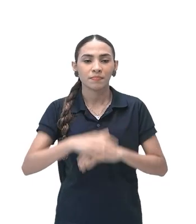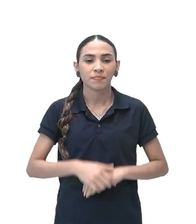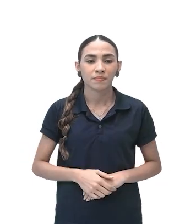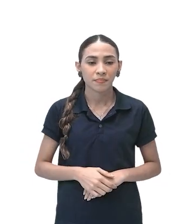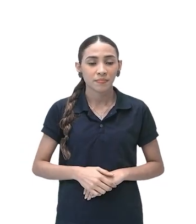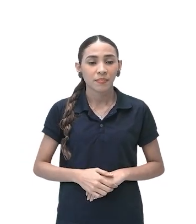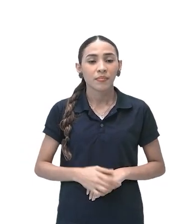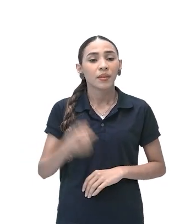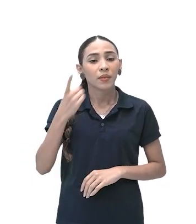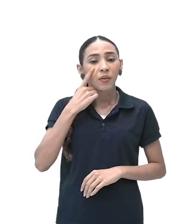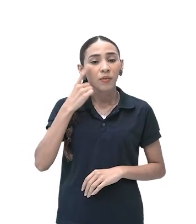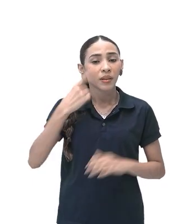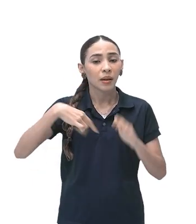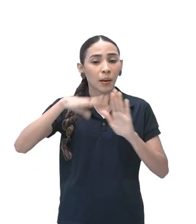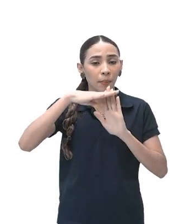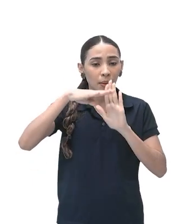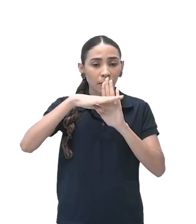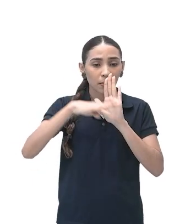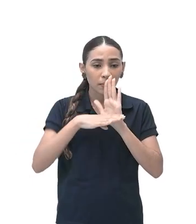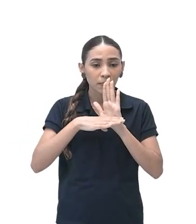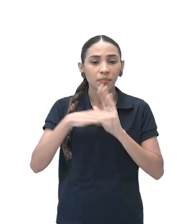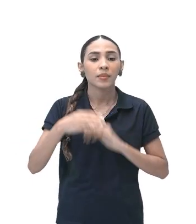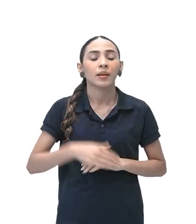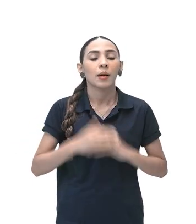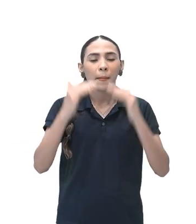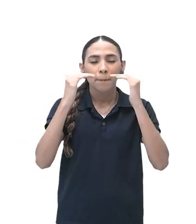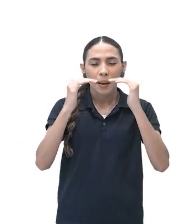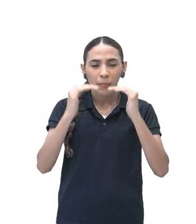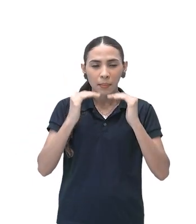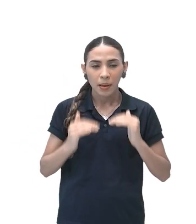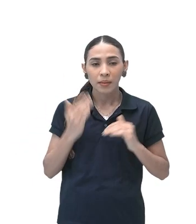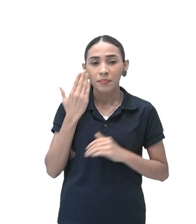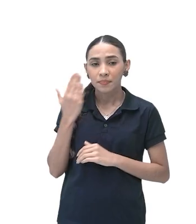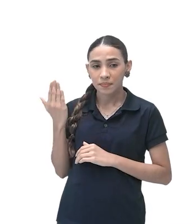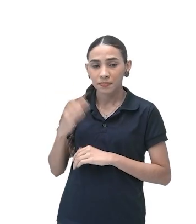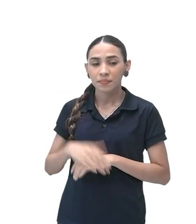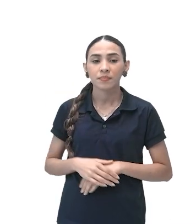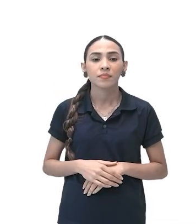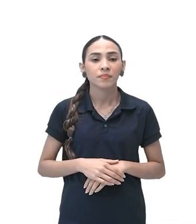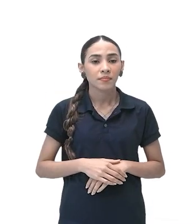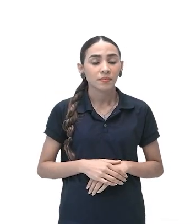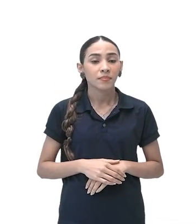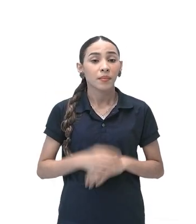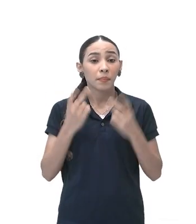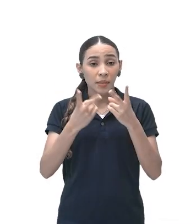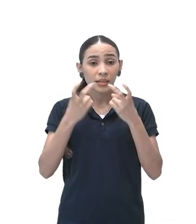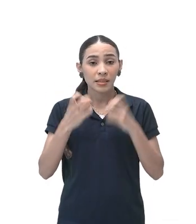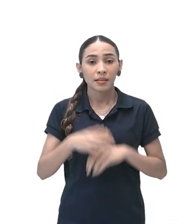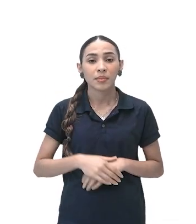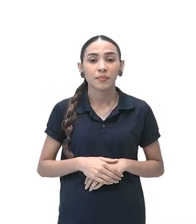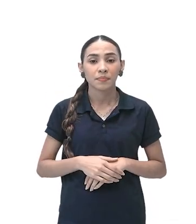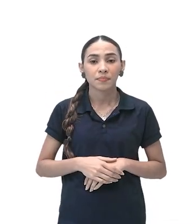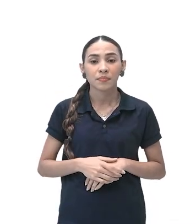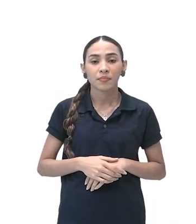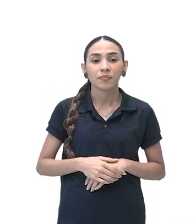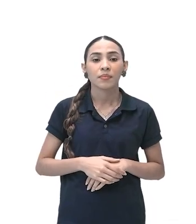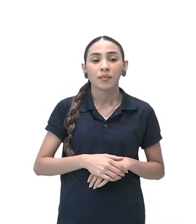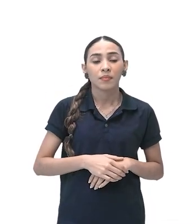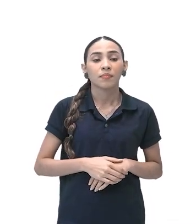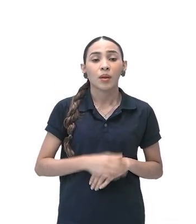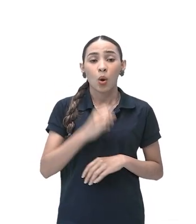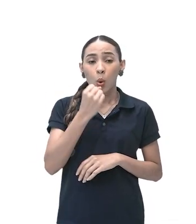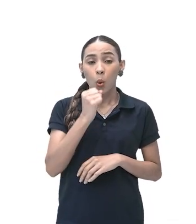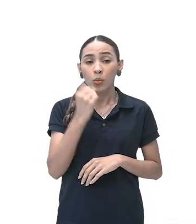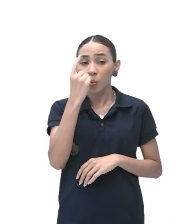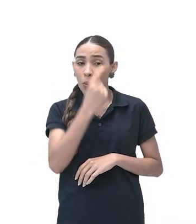inéditas. Confira a programação completa, aí vem toda a programação, pode passar para a próxima. E aí nota que no dia, às 20 horas,